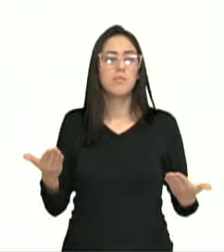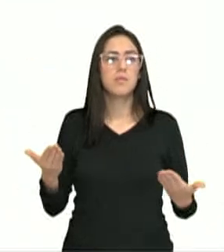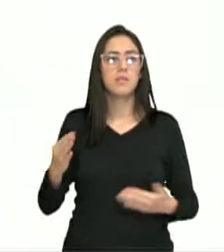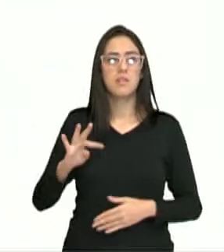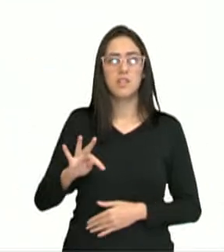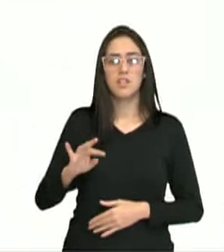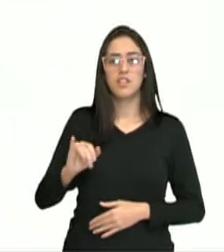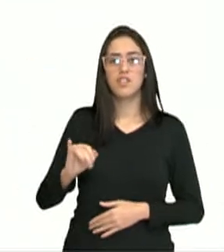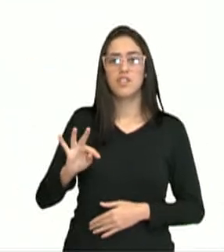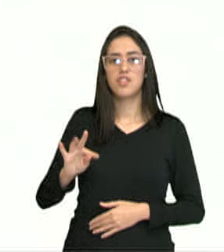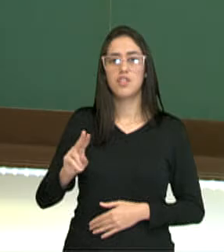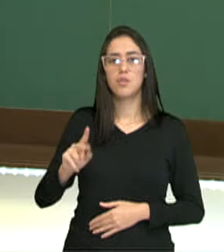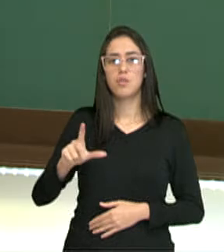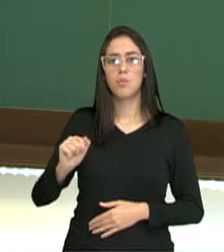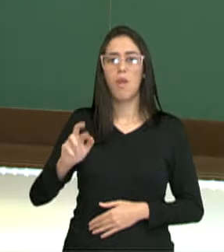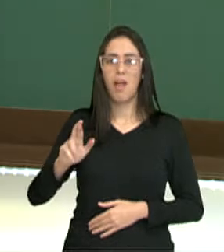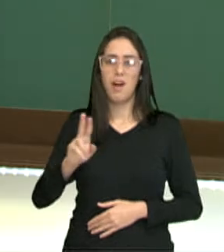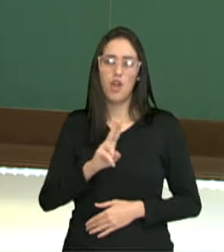titular. Ó.